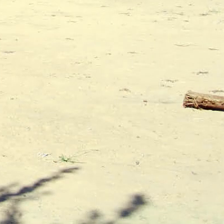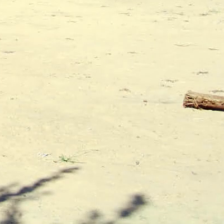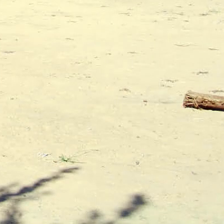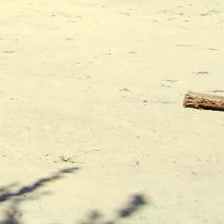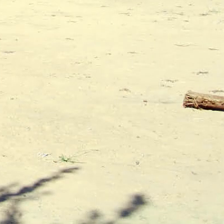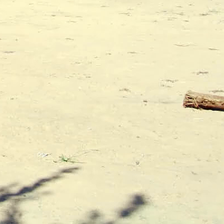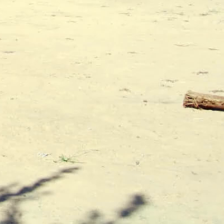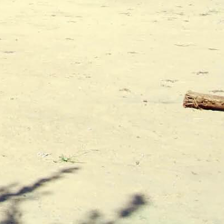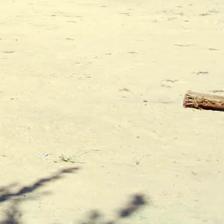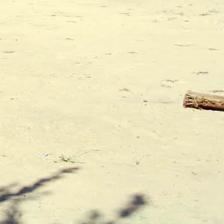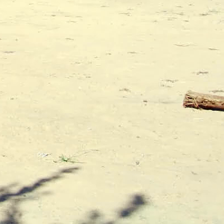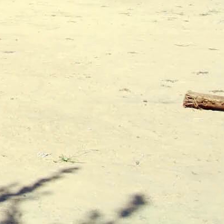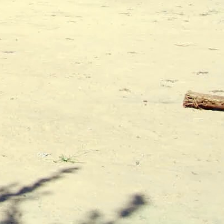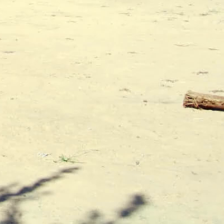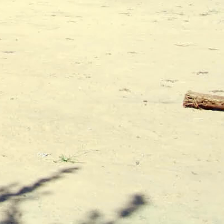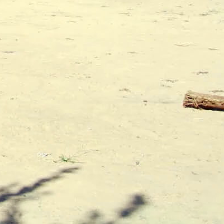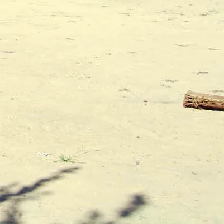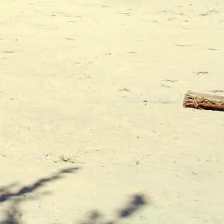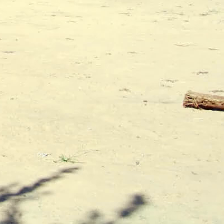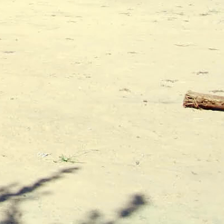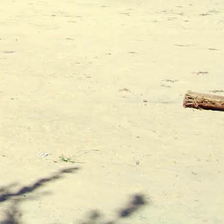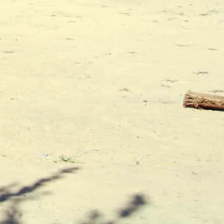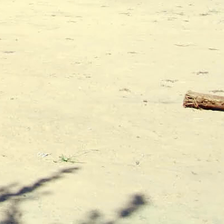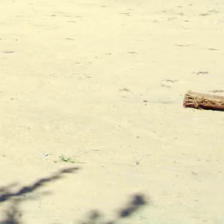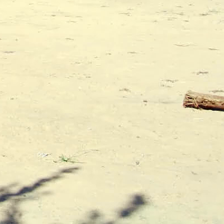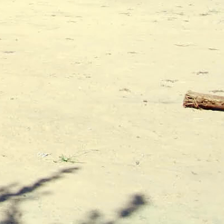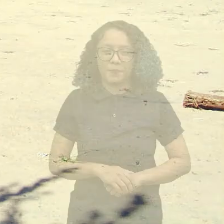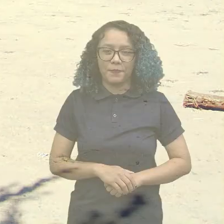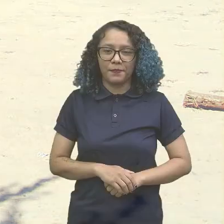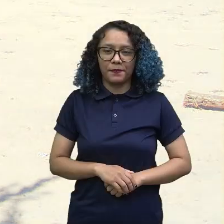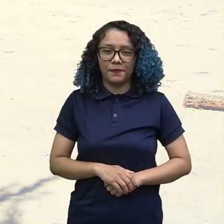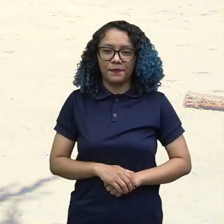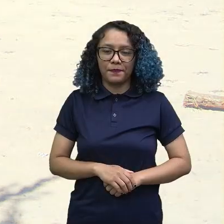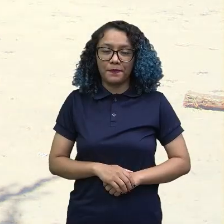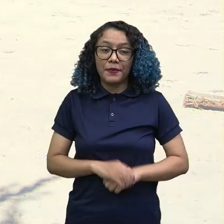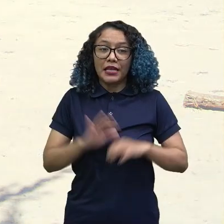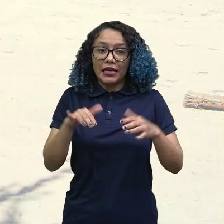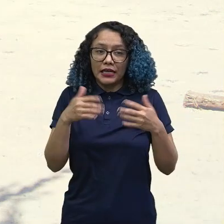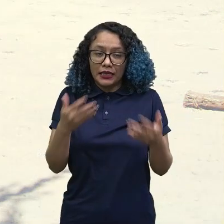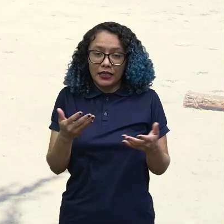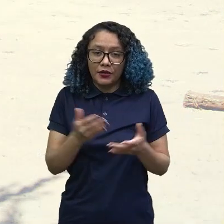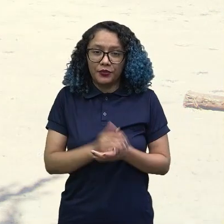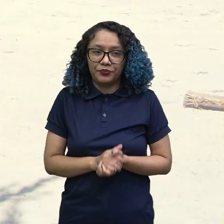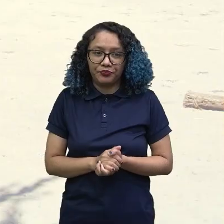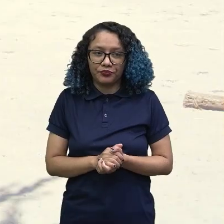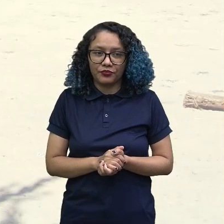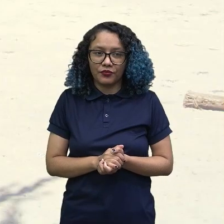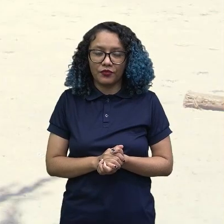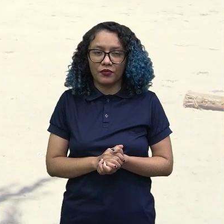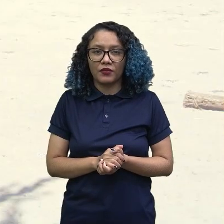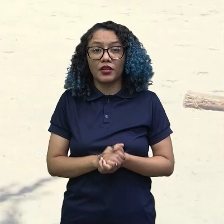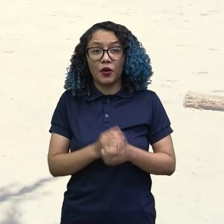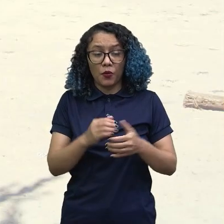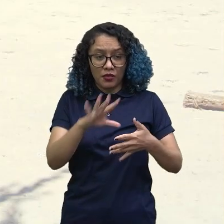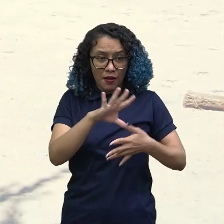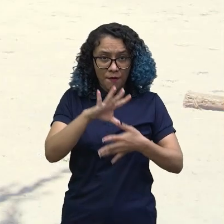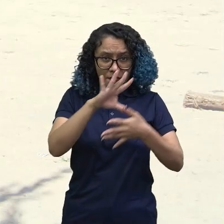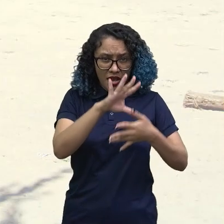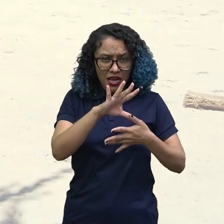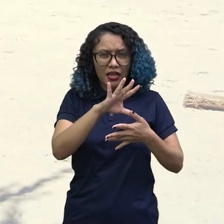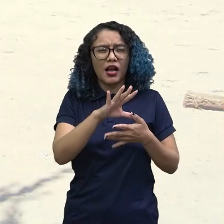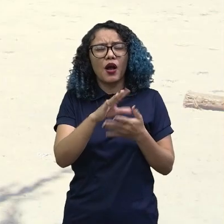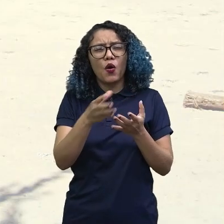1500 vai chegar ao território brasileiro, né, os primeiros colonos europeus, e